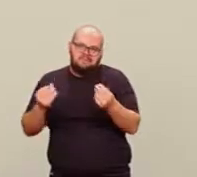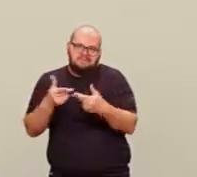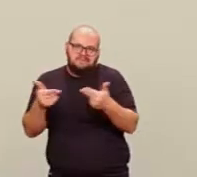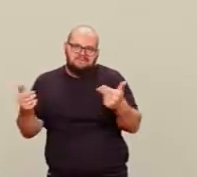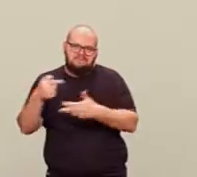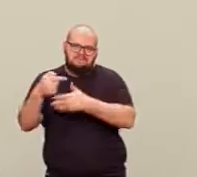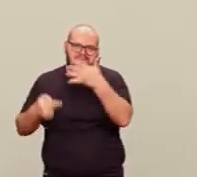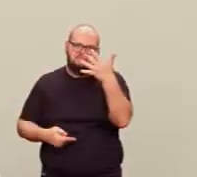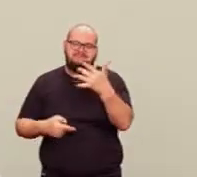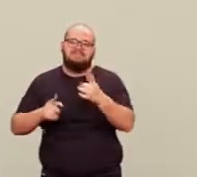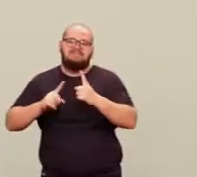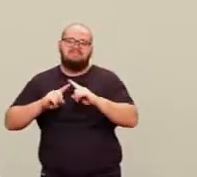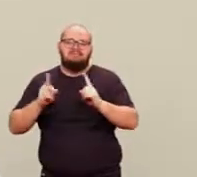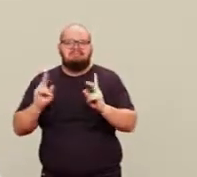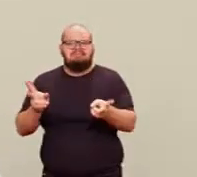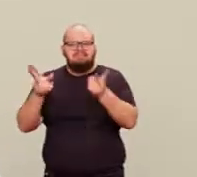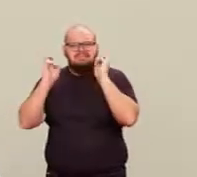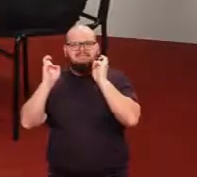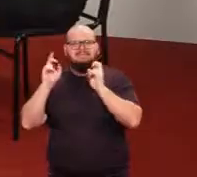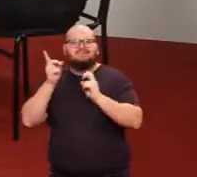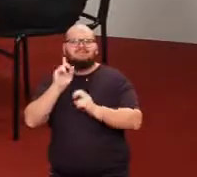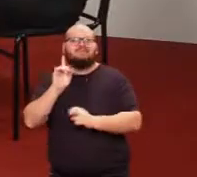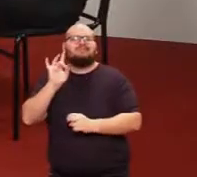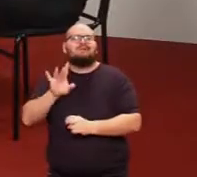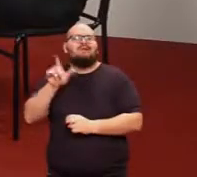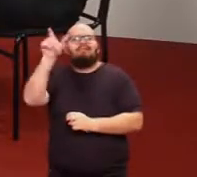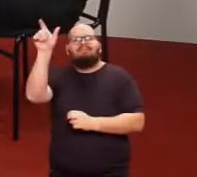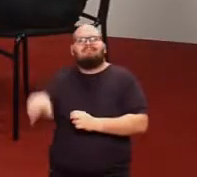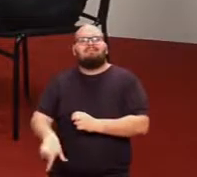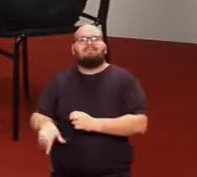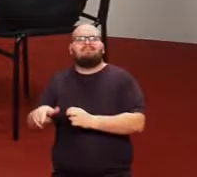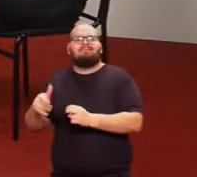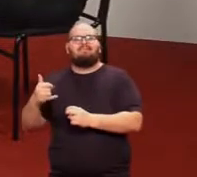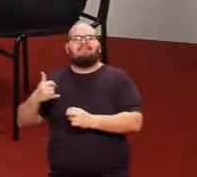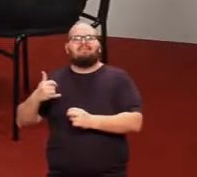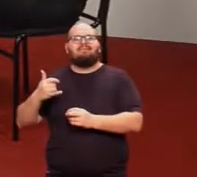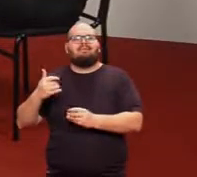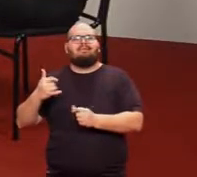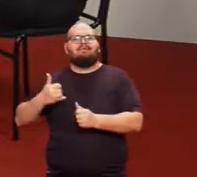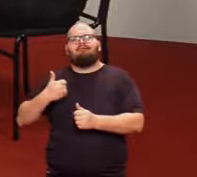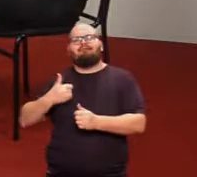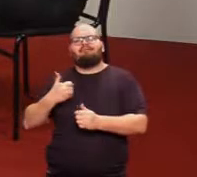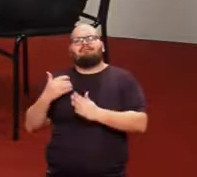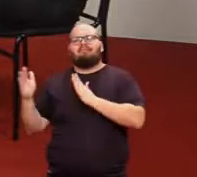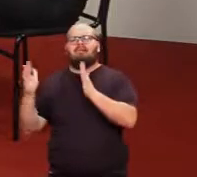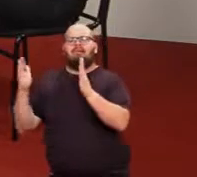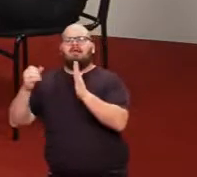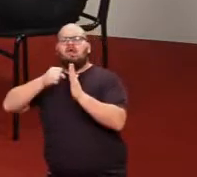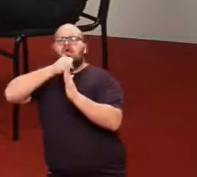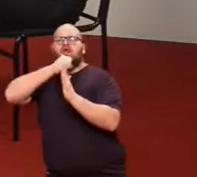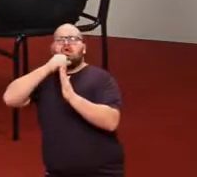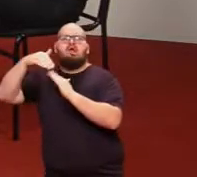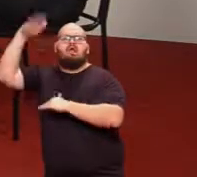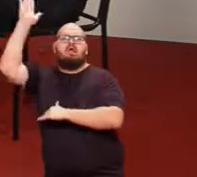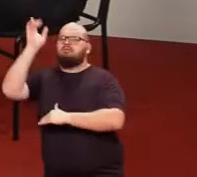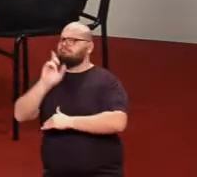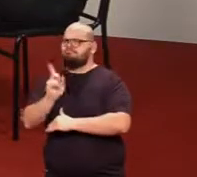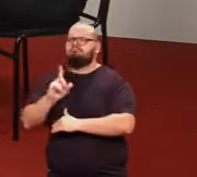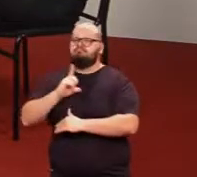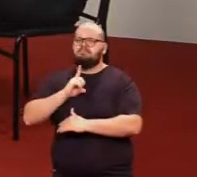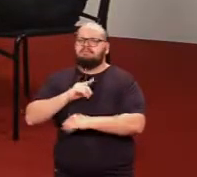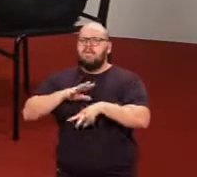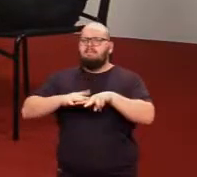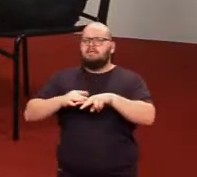bastante coisas, né? Sim, então a gente vê isso, que não são, a faixa não é uma faixa etária mais elevada. Nós